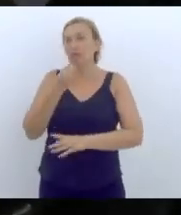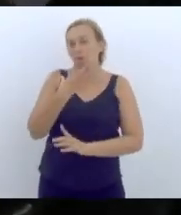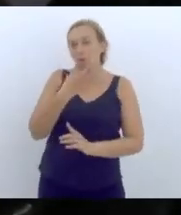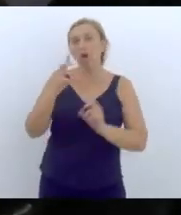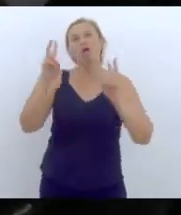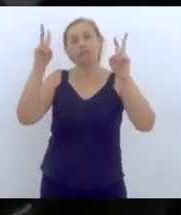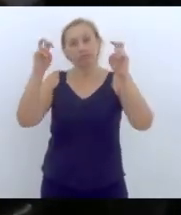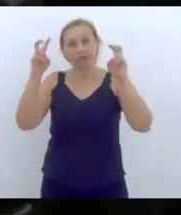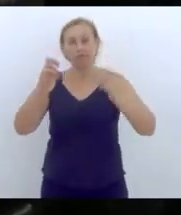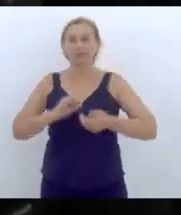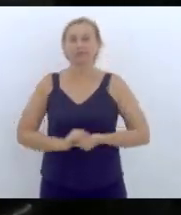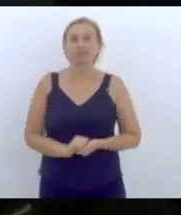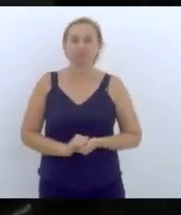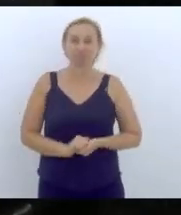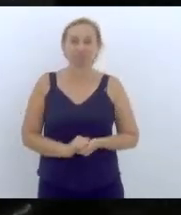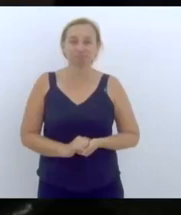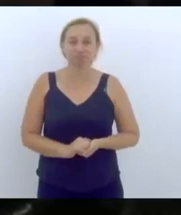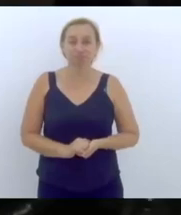tema.